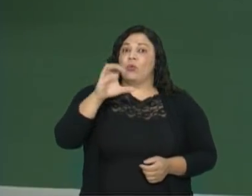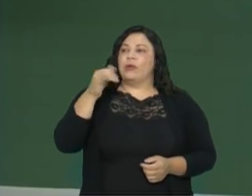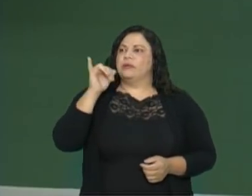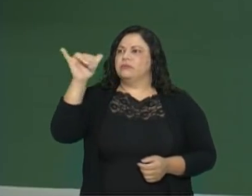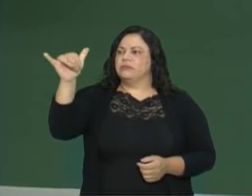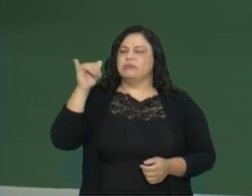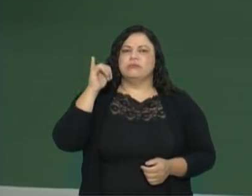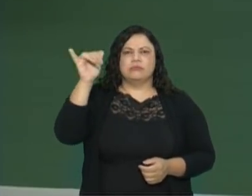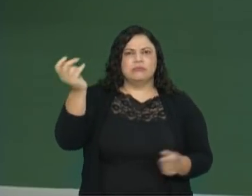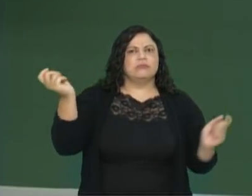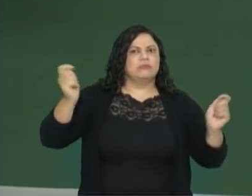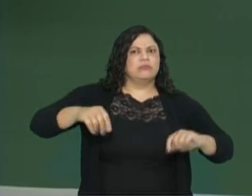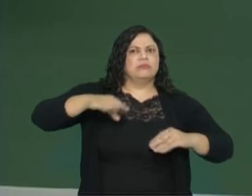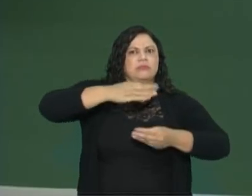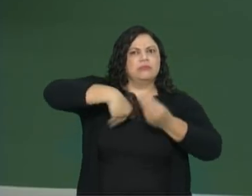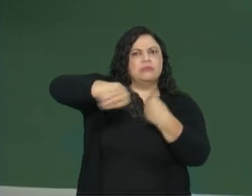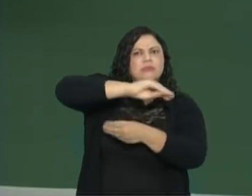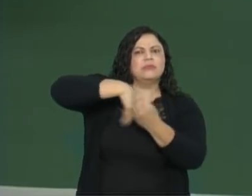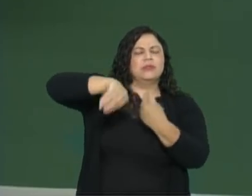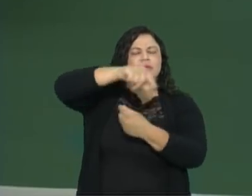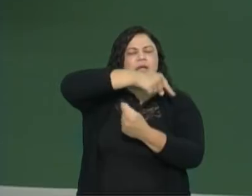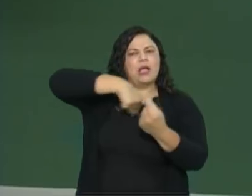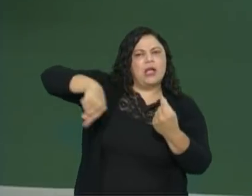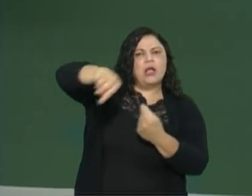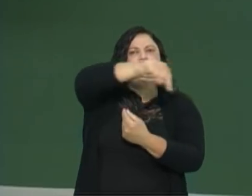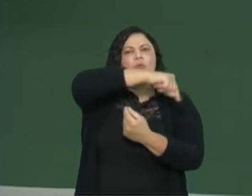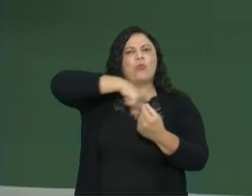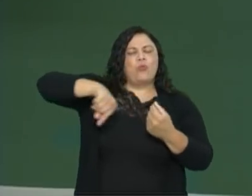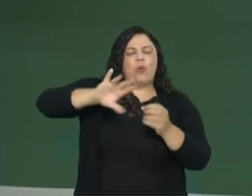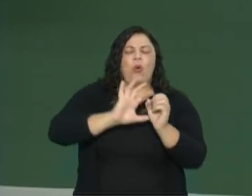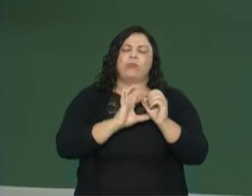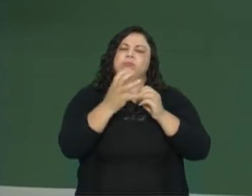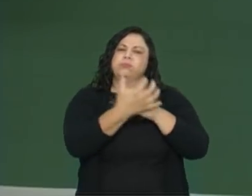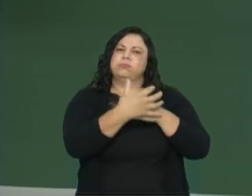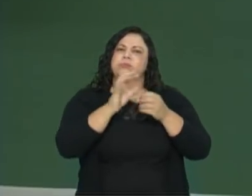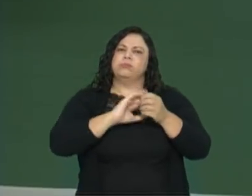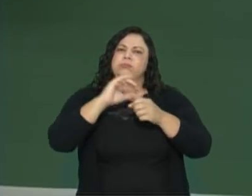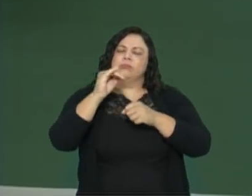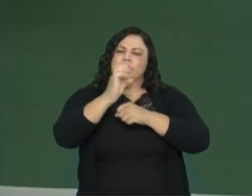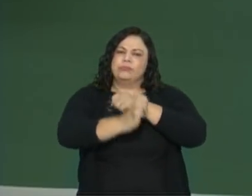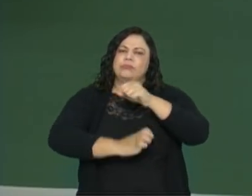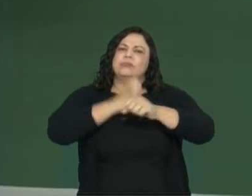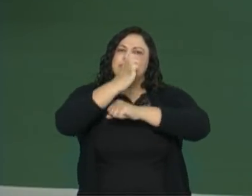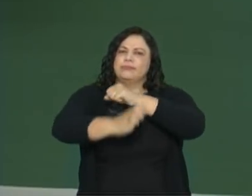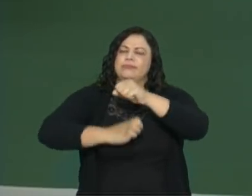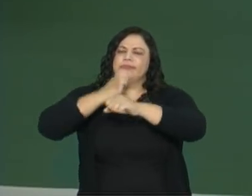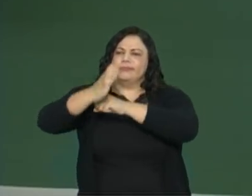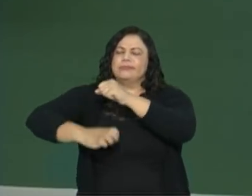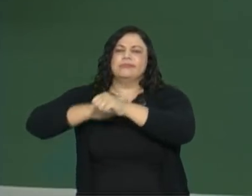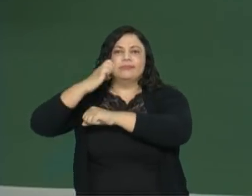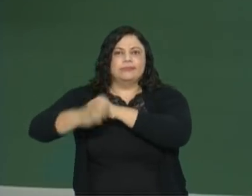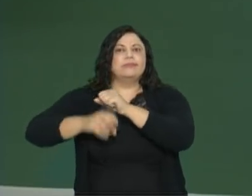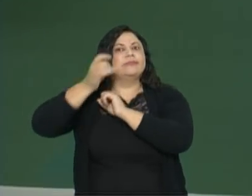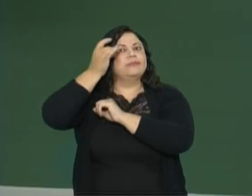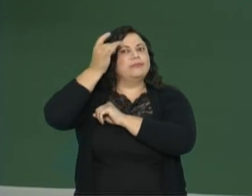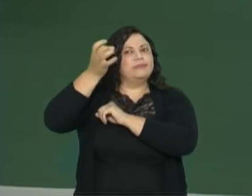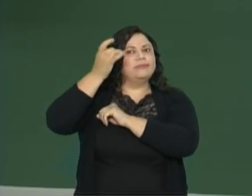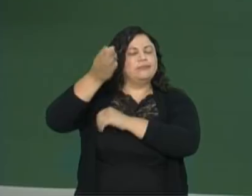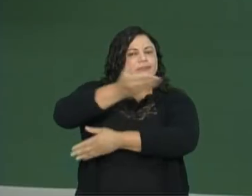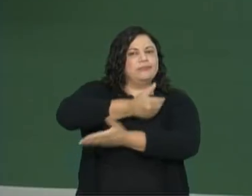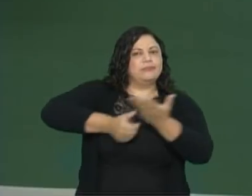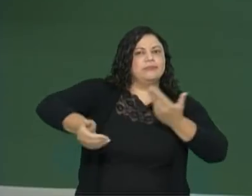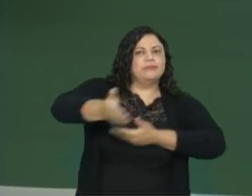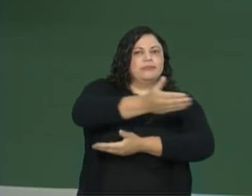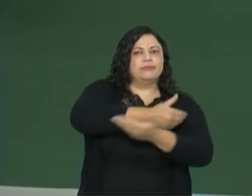em volta deles. E o fato deles ficarem com uma camada de elétrons em volta facilita para que os elétrons passem